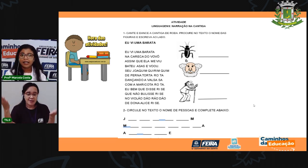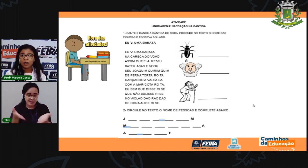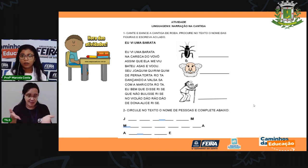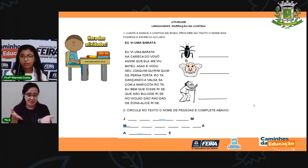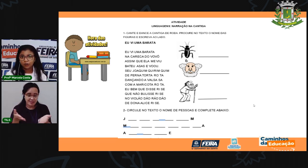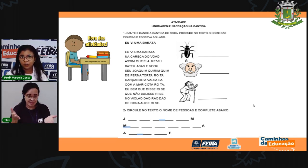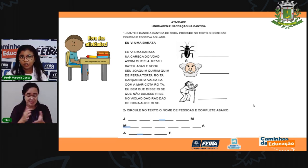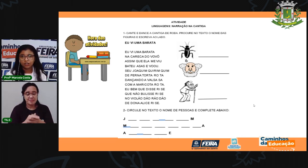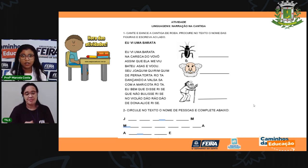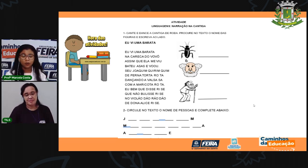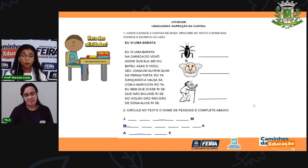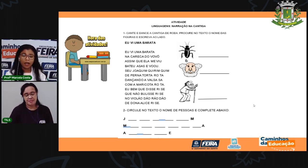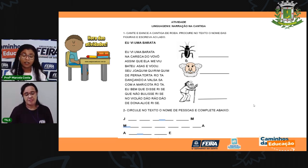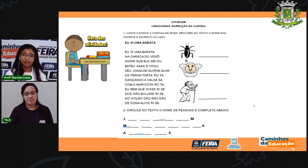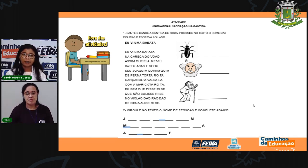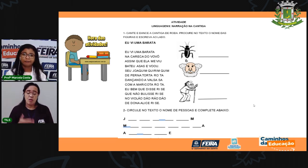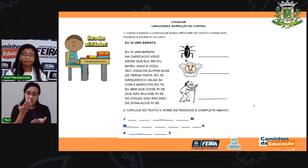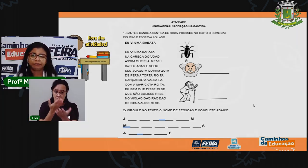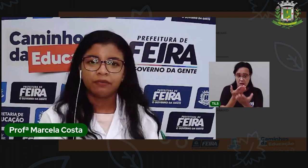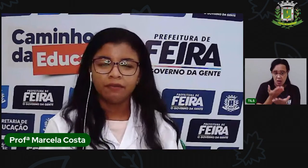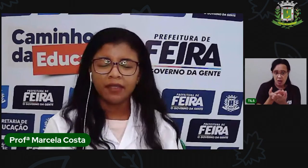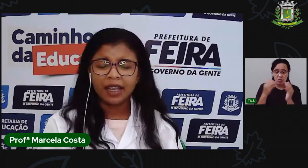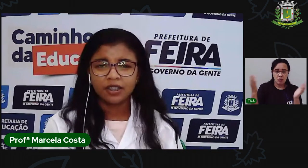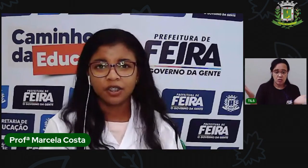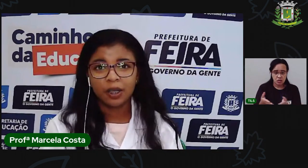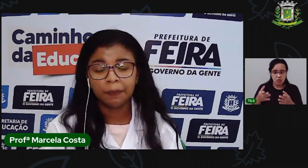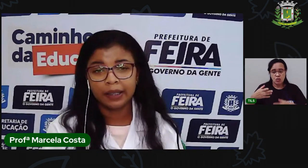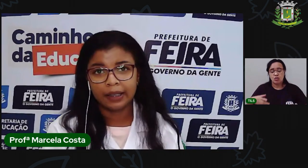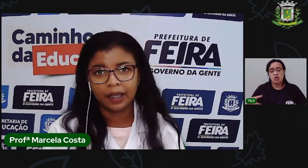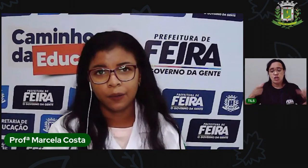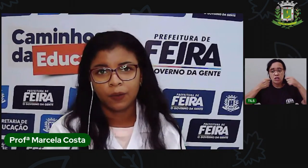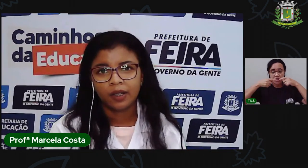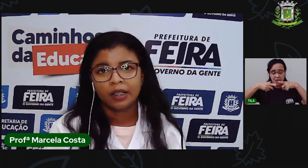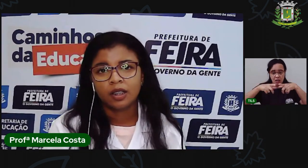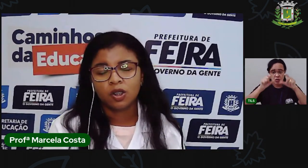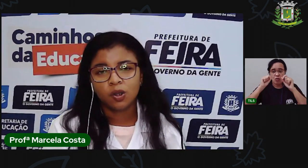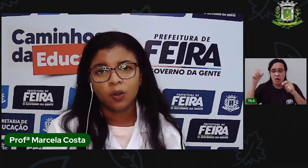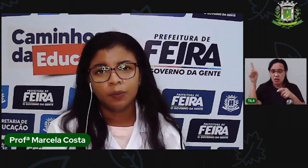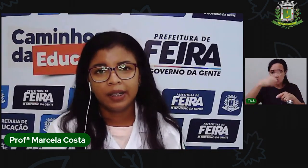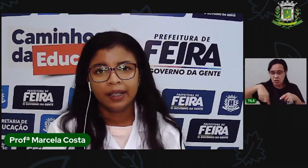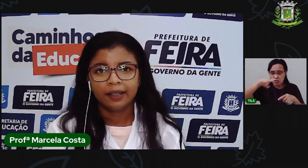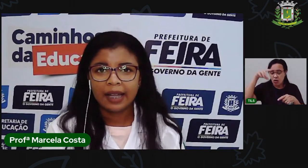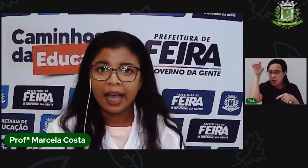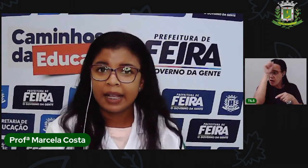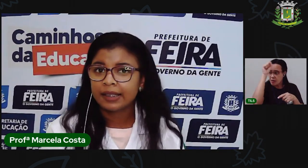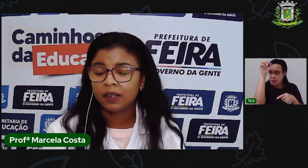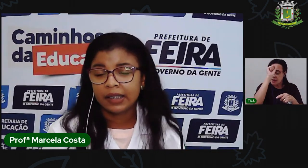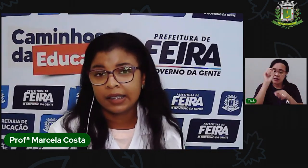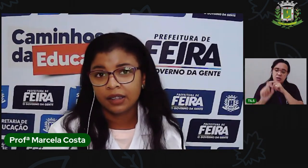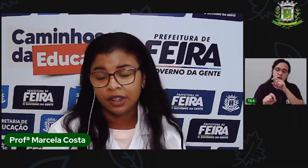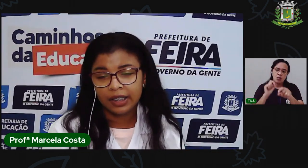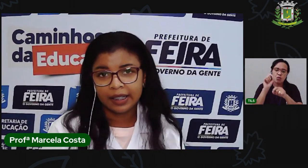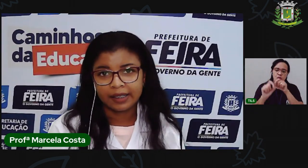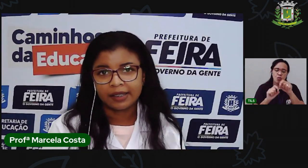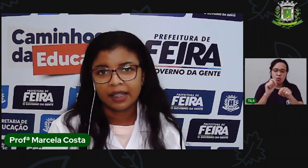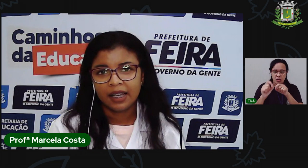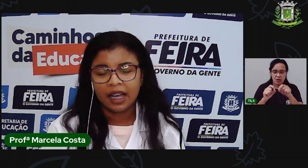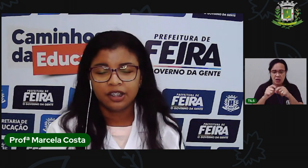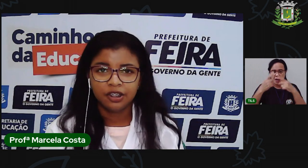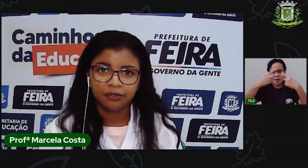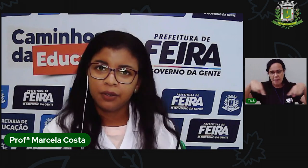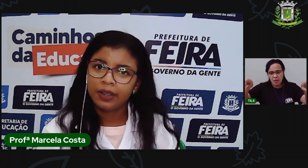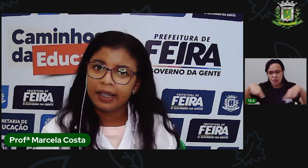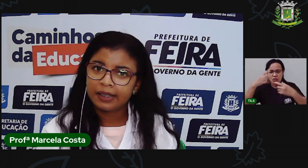Nessa aula de hoje, de linguagem, a gente aprendeu sobre narração nas cantigas.